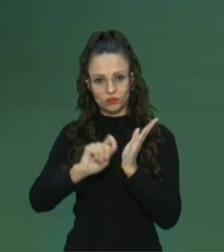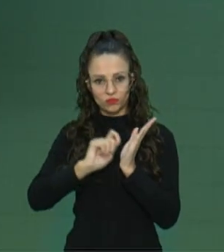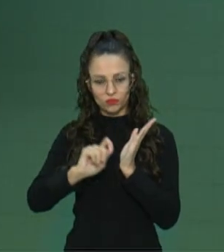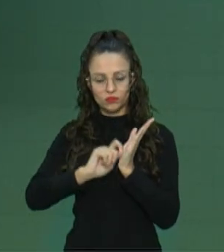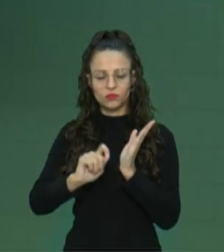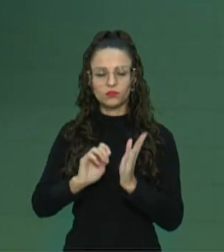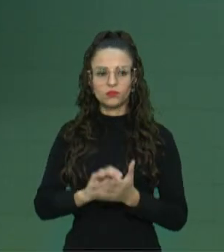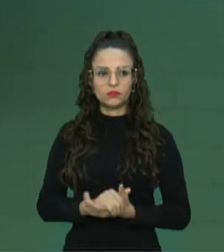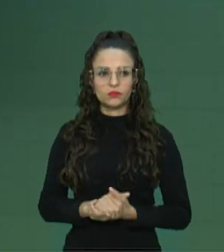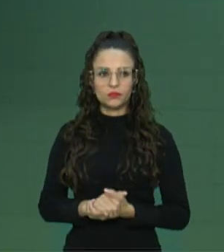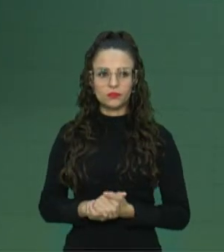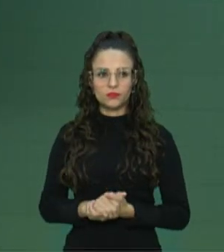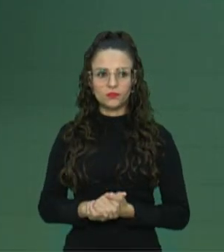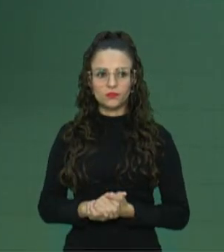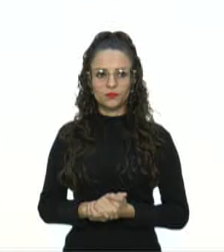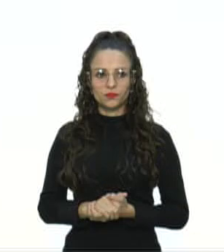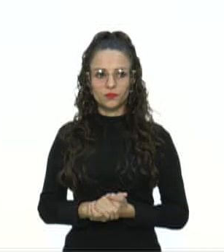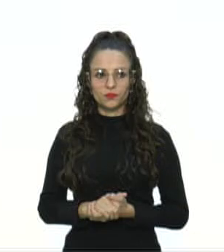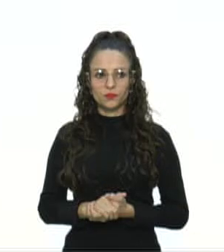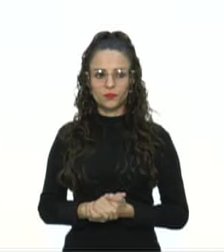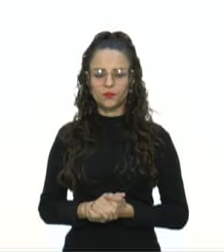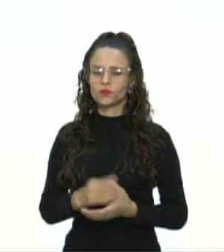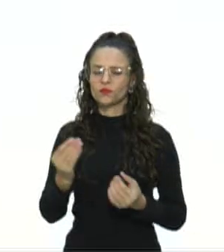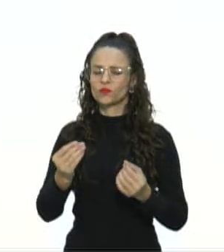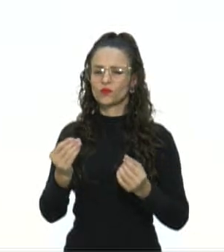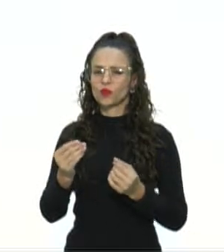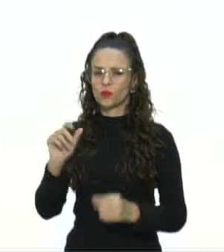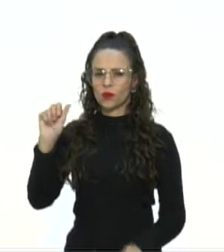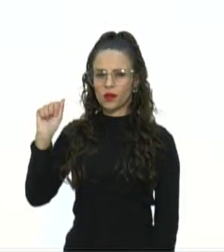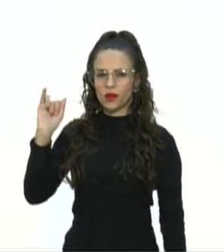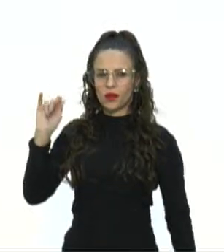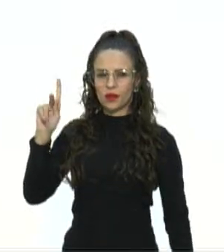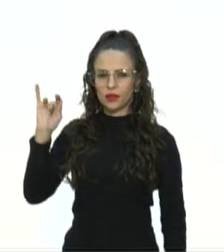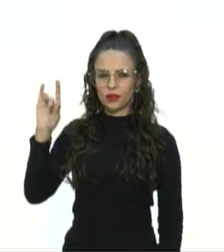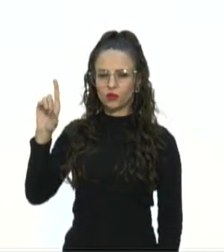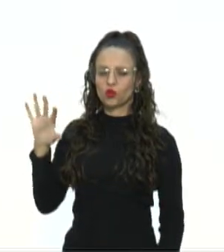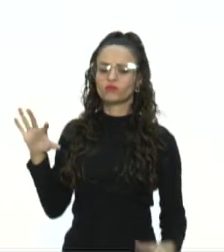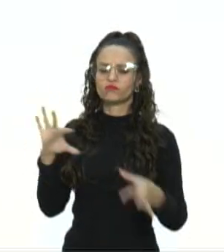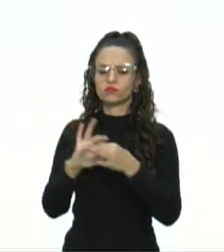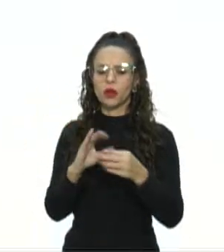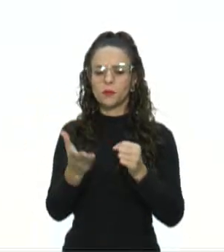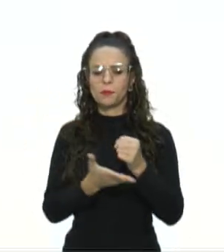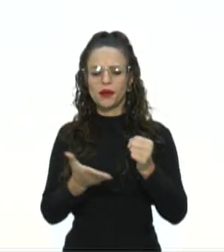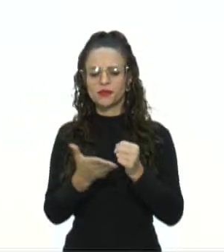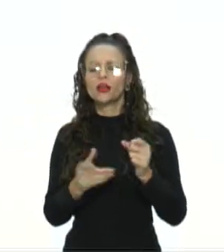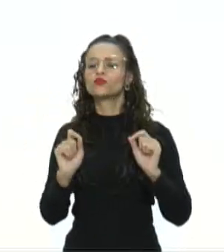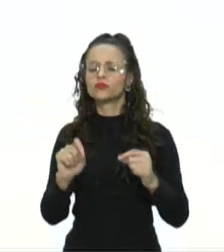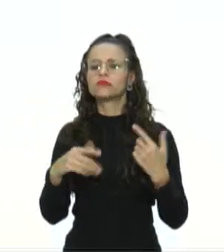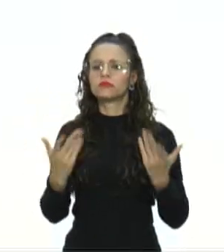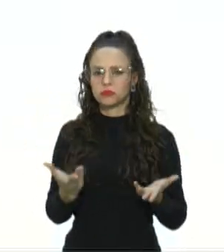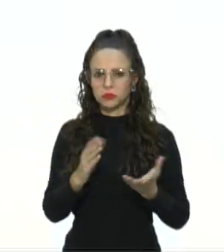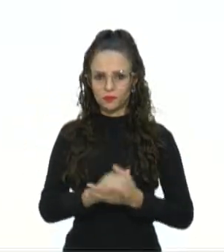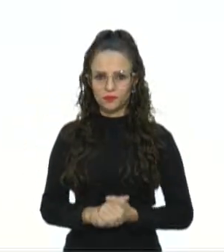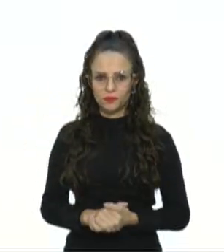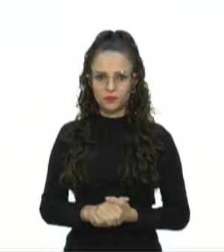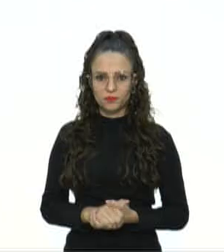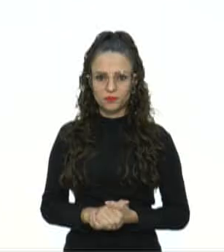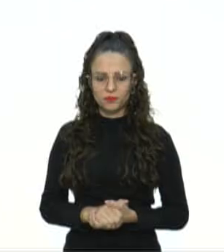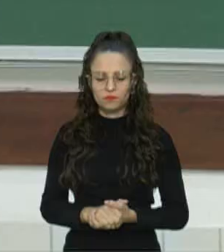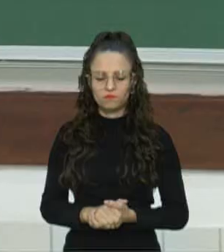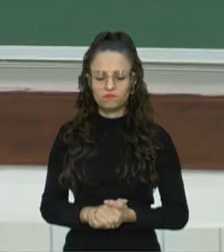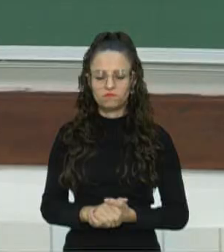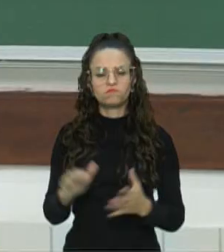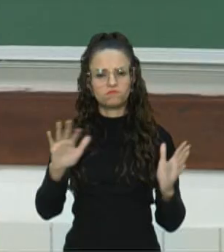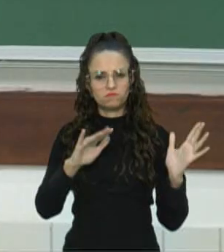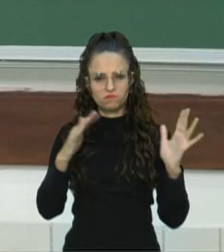depois responde. Fala o seguinte: em que é baseado a técnica e os golpes do Aikido? Então, com base